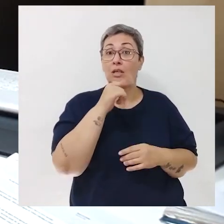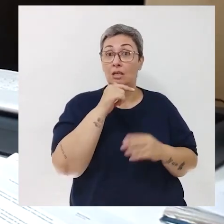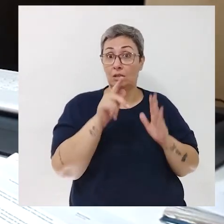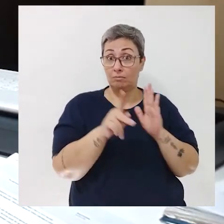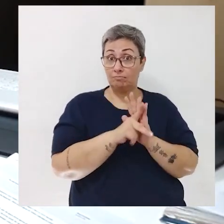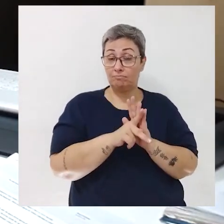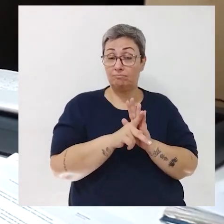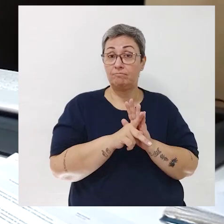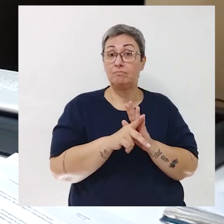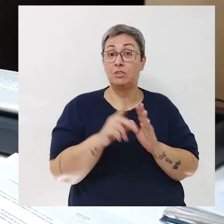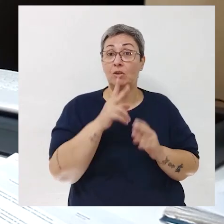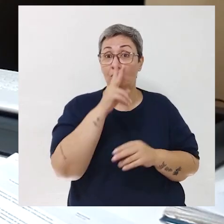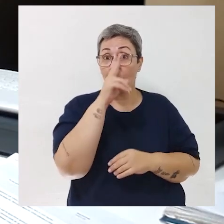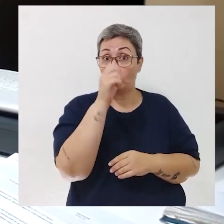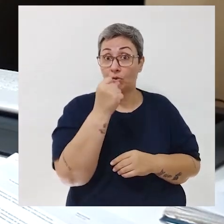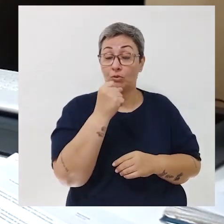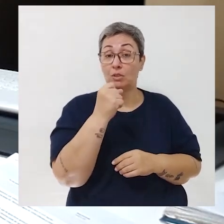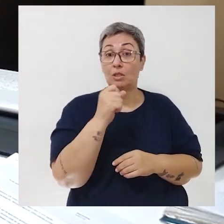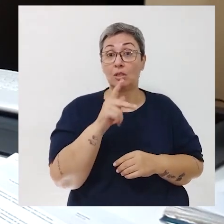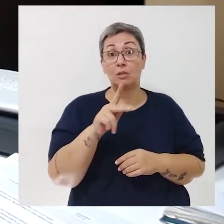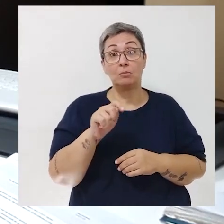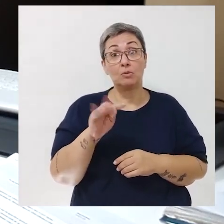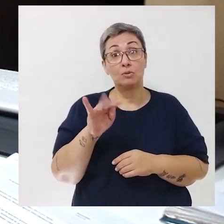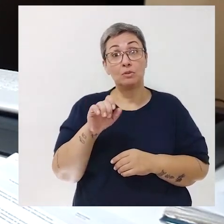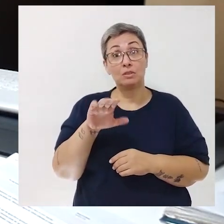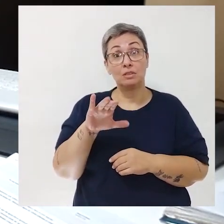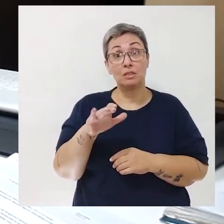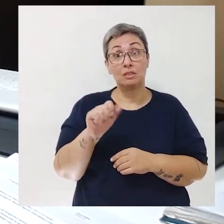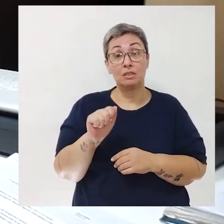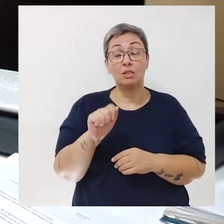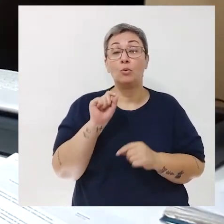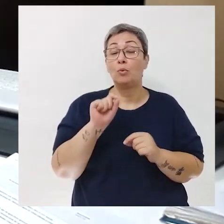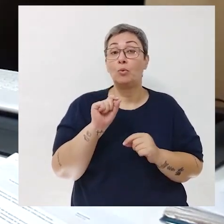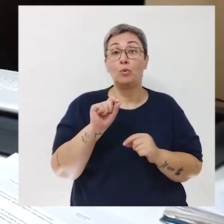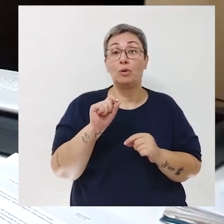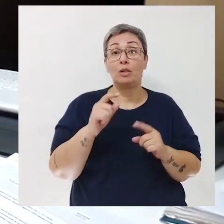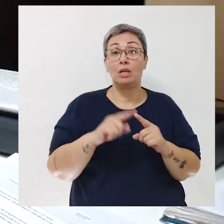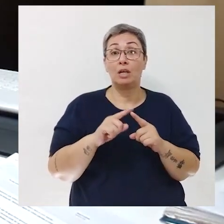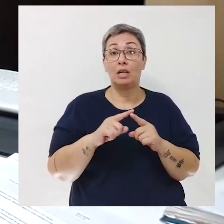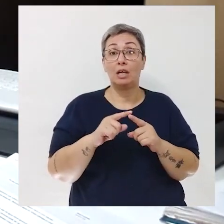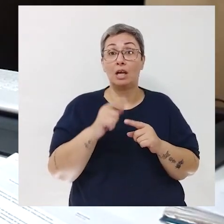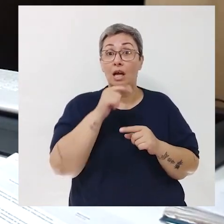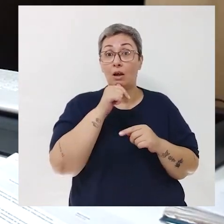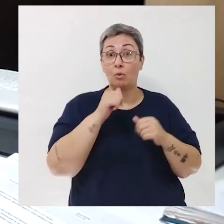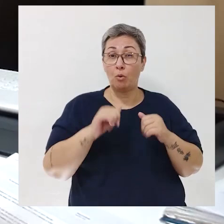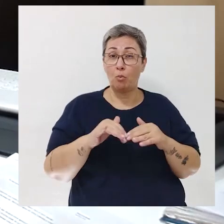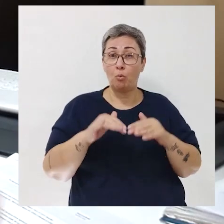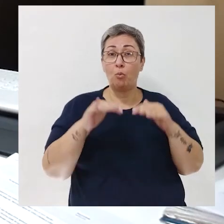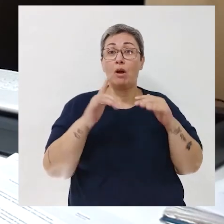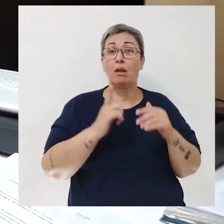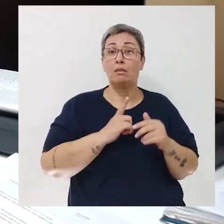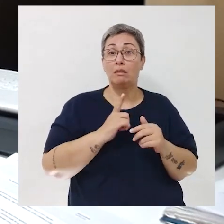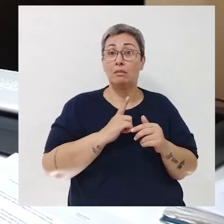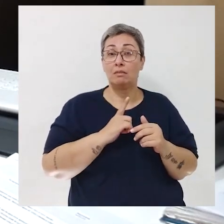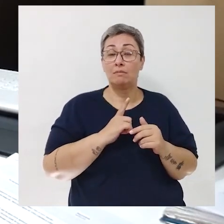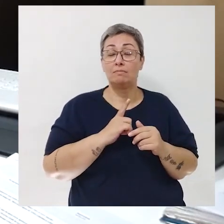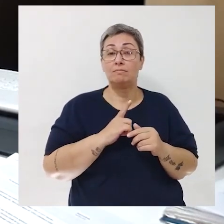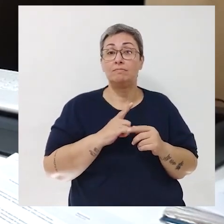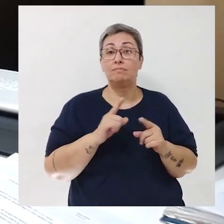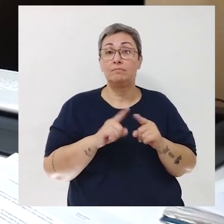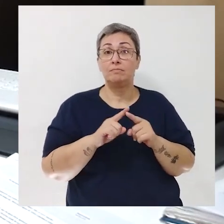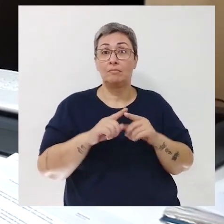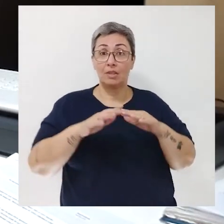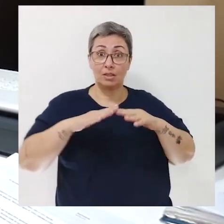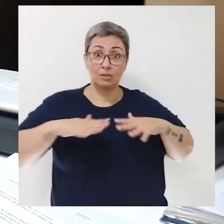hídrica. O que é potência hídrica, né? É um monte de água, né? Ou seja,